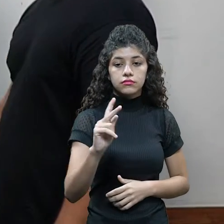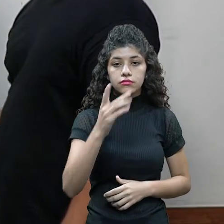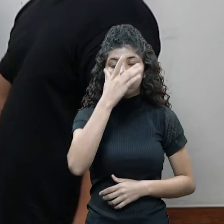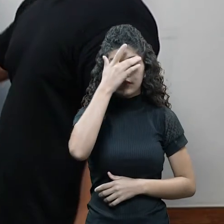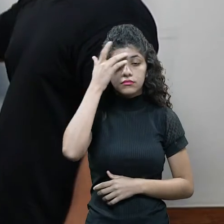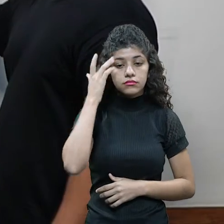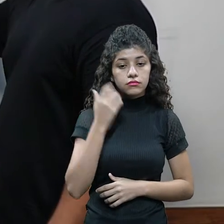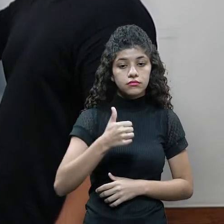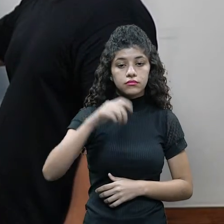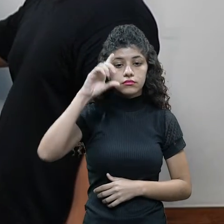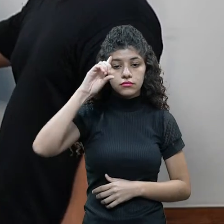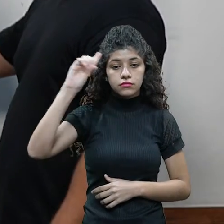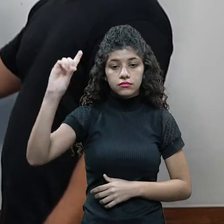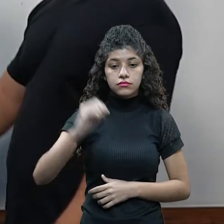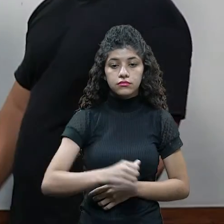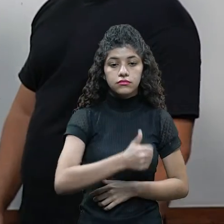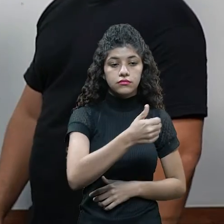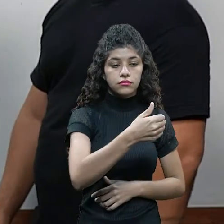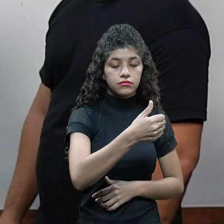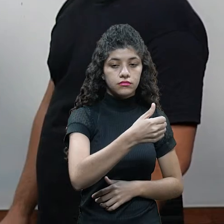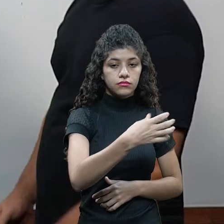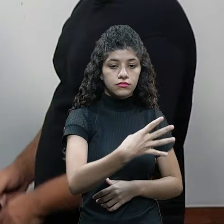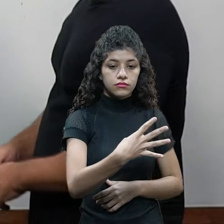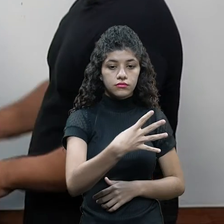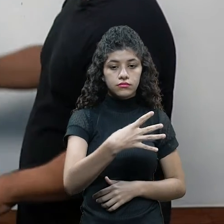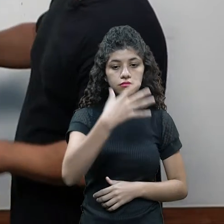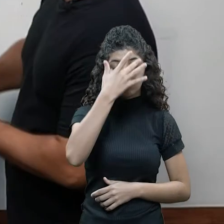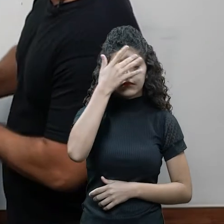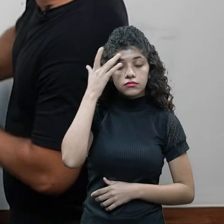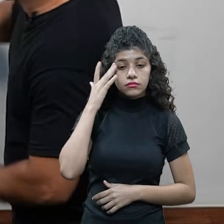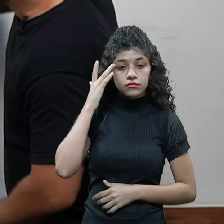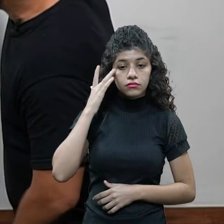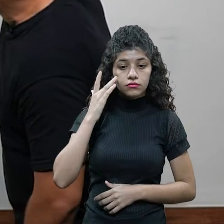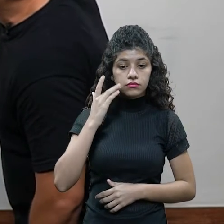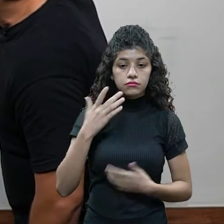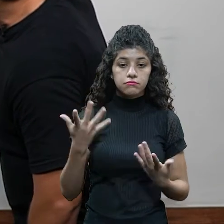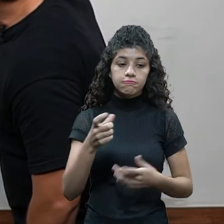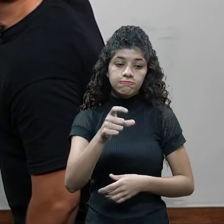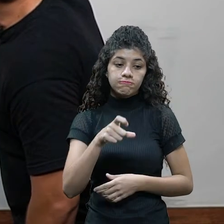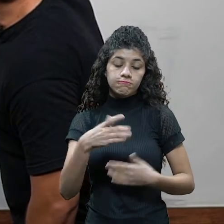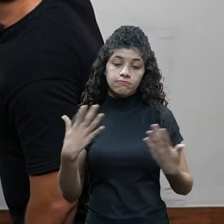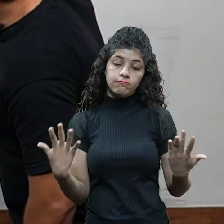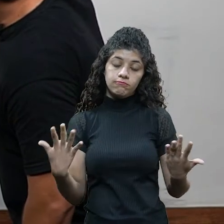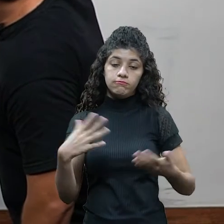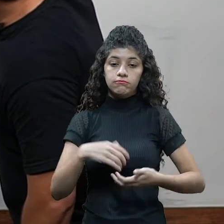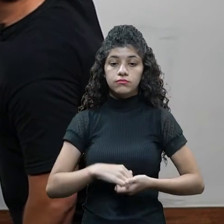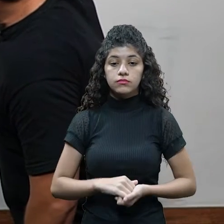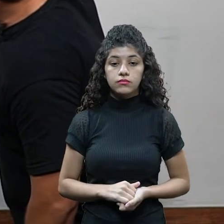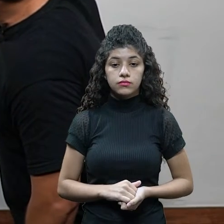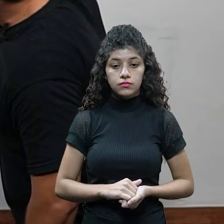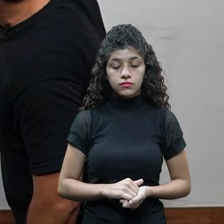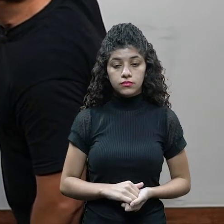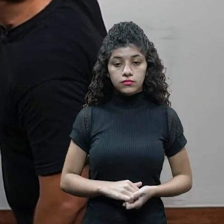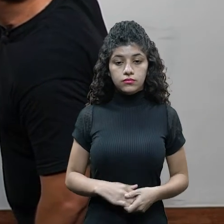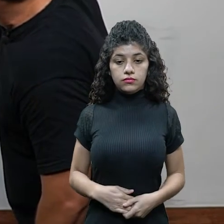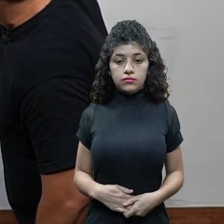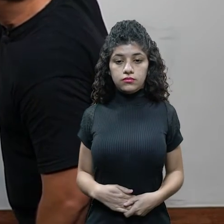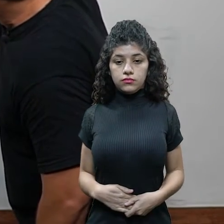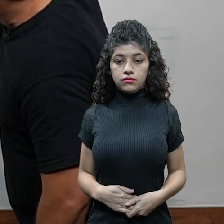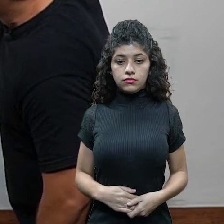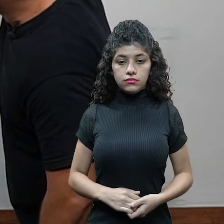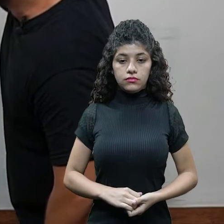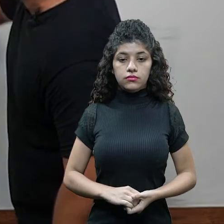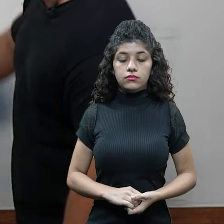10 dias. 14 homens, X dias. Só que por ser inversamente proporcional, essa segunda coluna